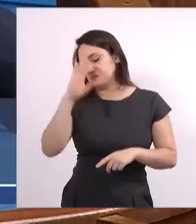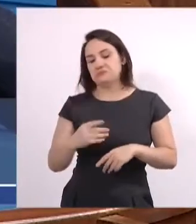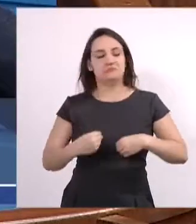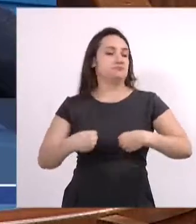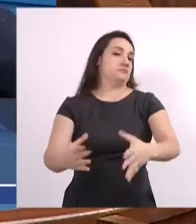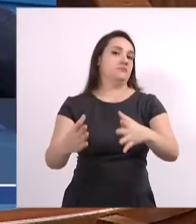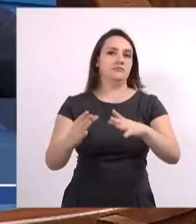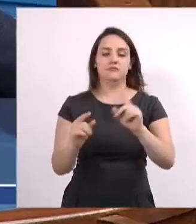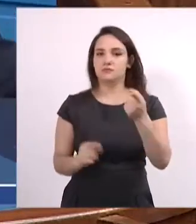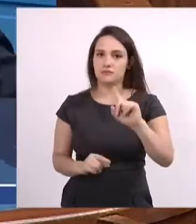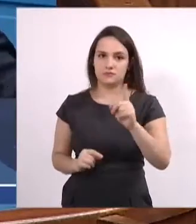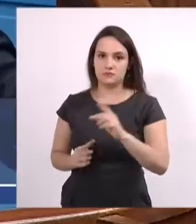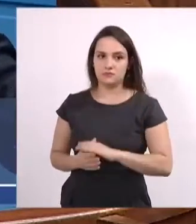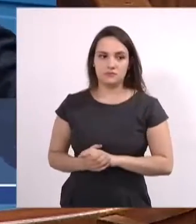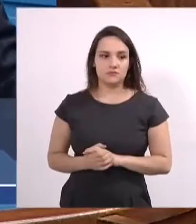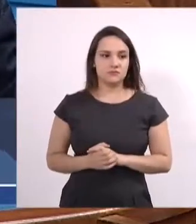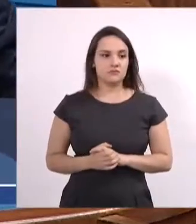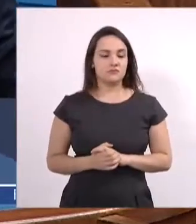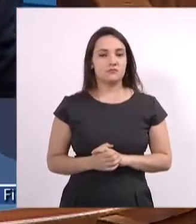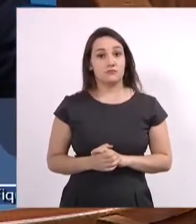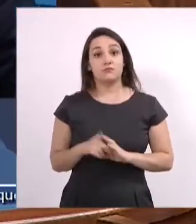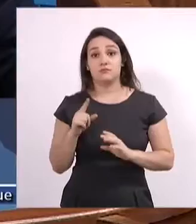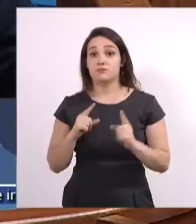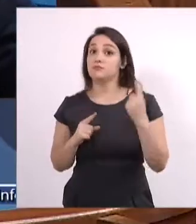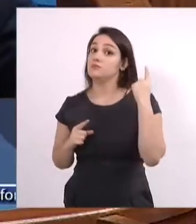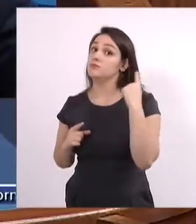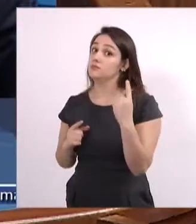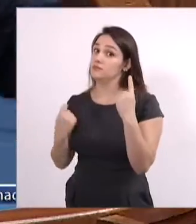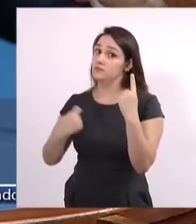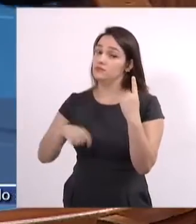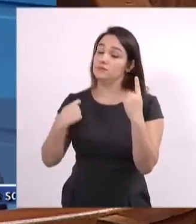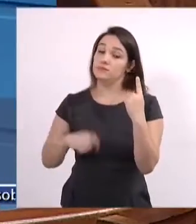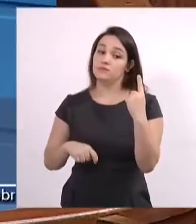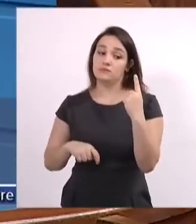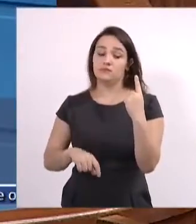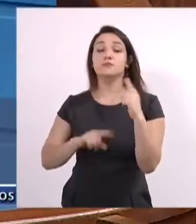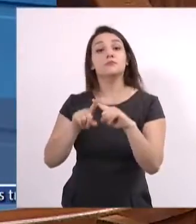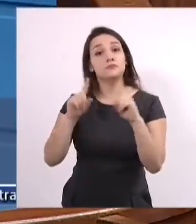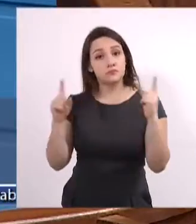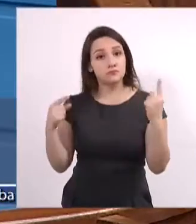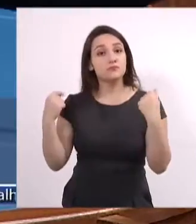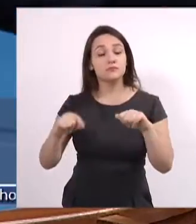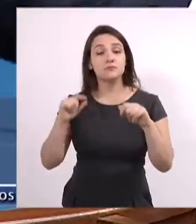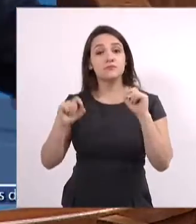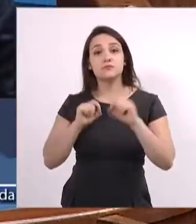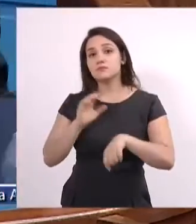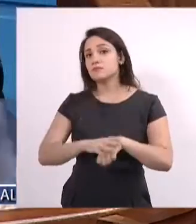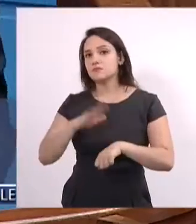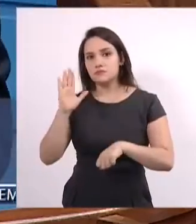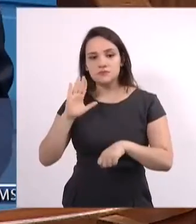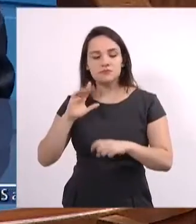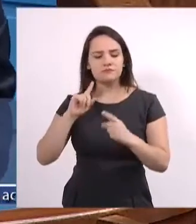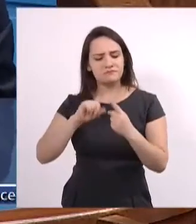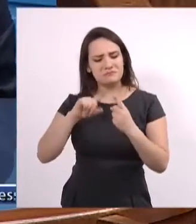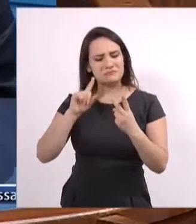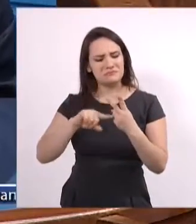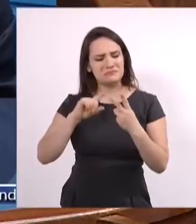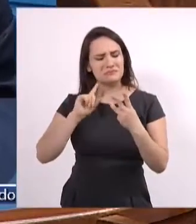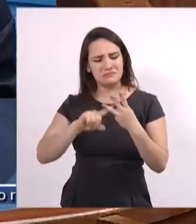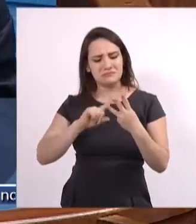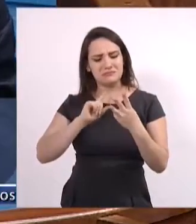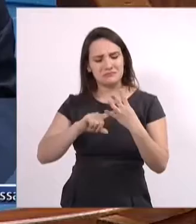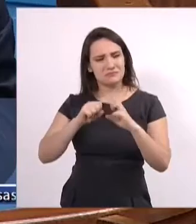os órgãos. Esse é um ponto. Mas existe toda uma